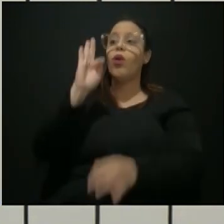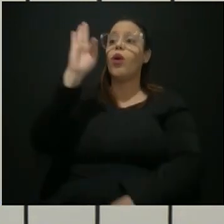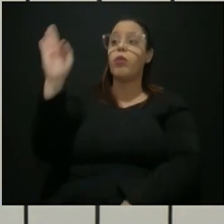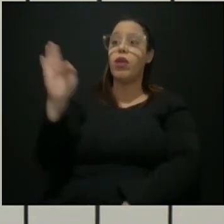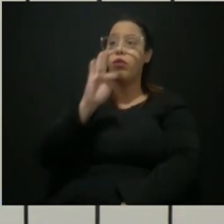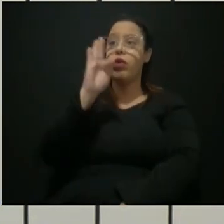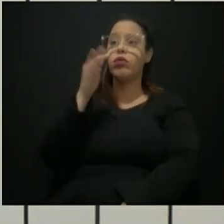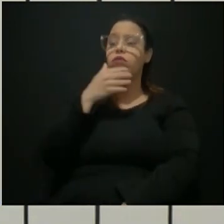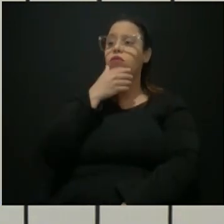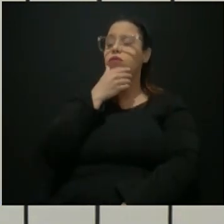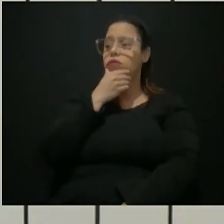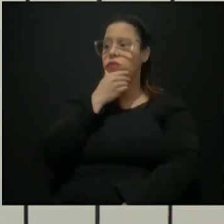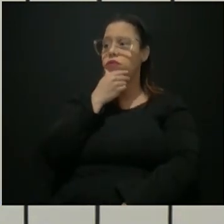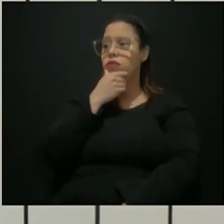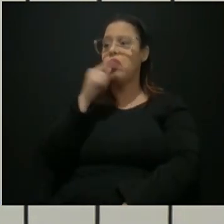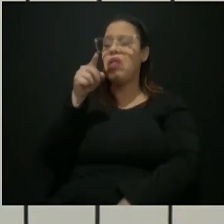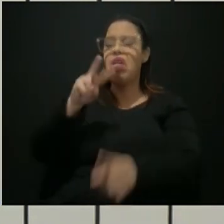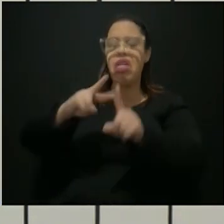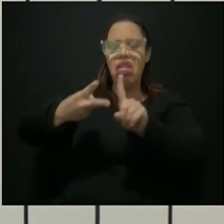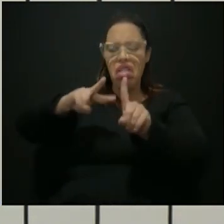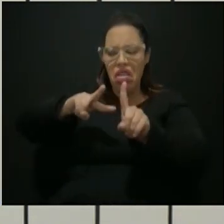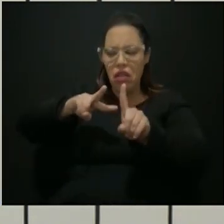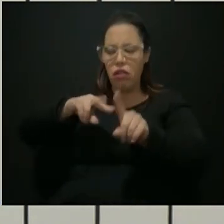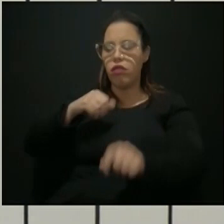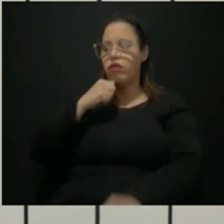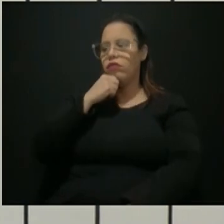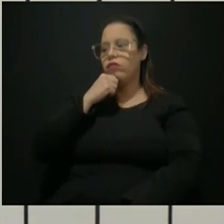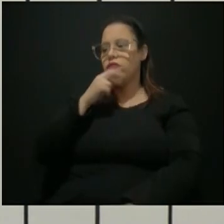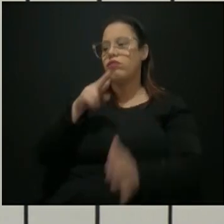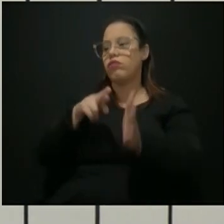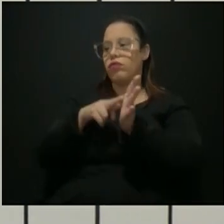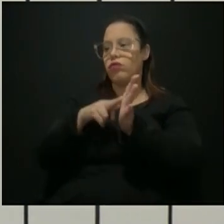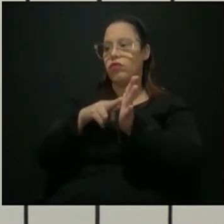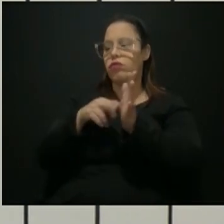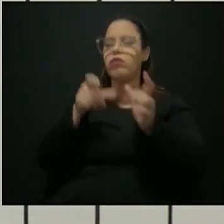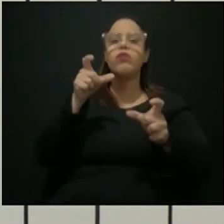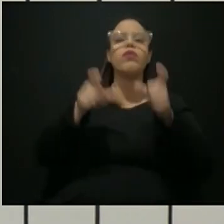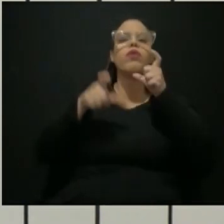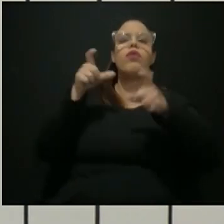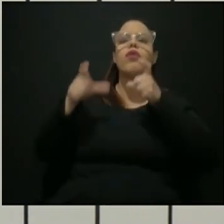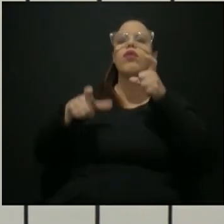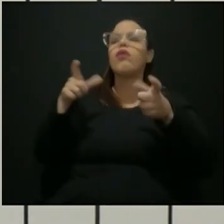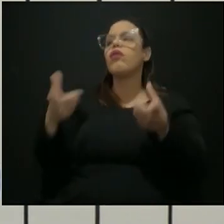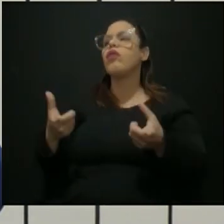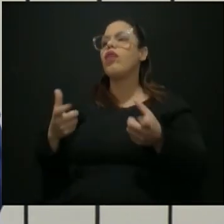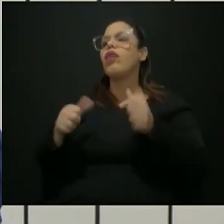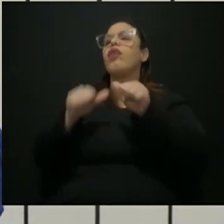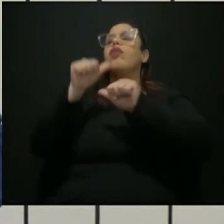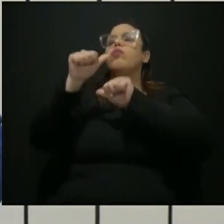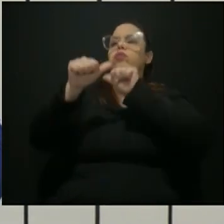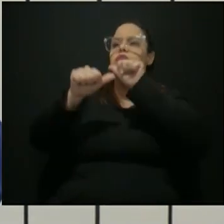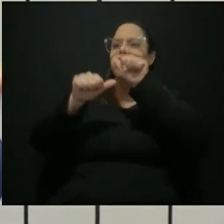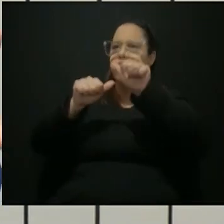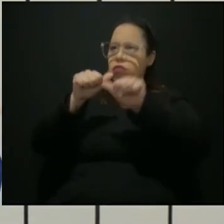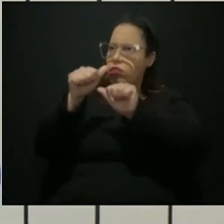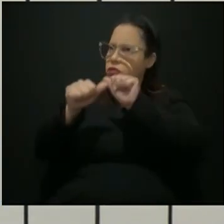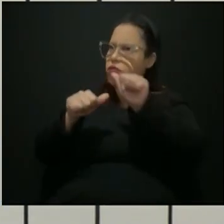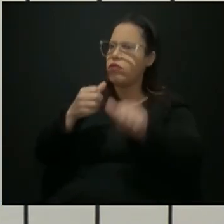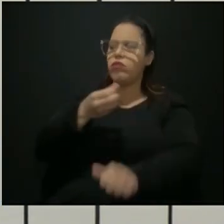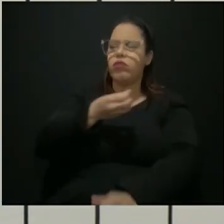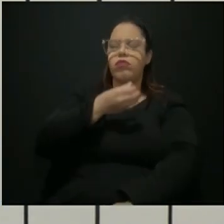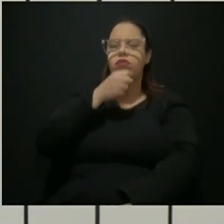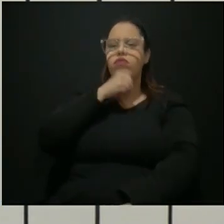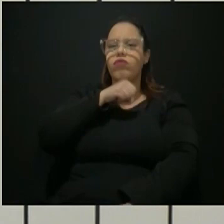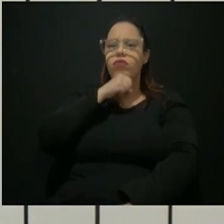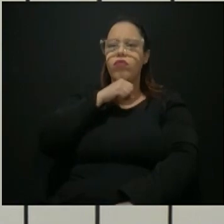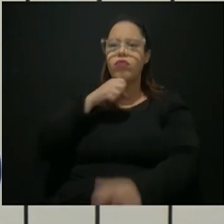gostaria do seu ponto de vista referente a esse panorama, né? Que vem mudando o envelhecimento da população e o aumento da expectativa